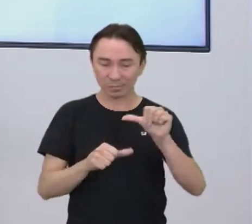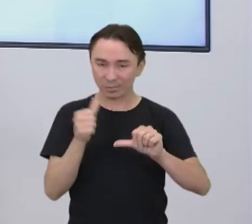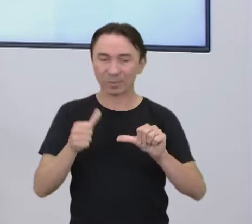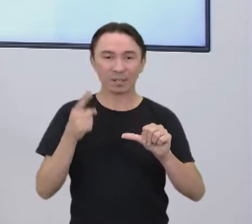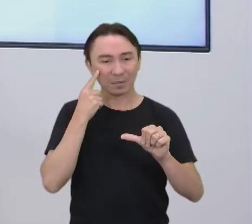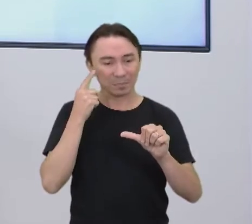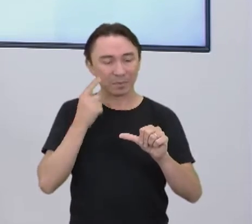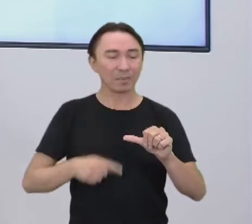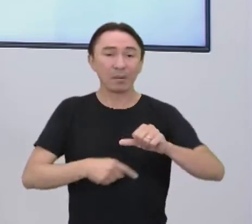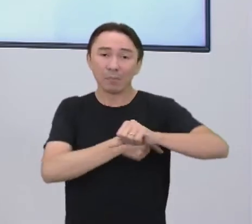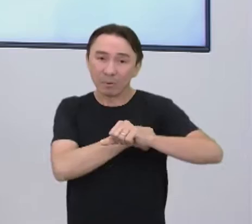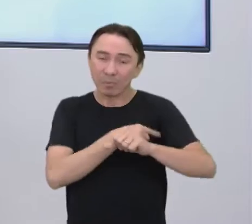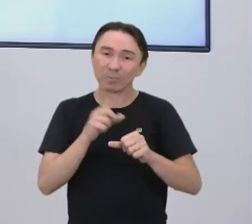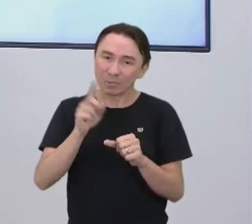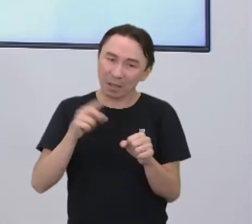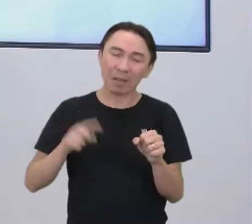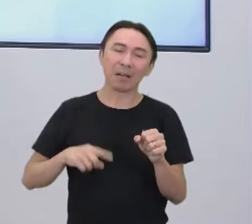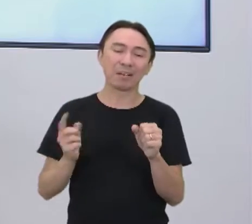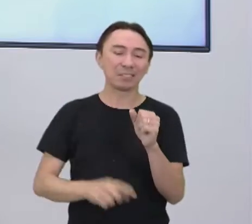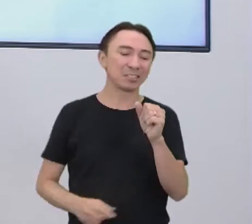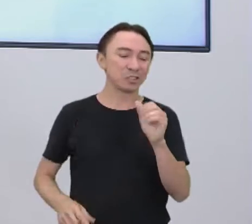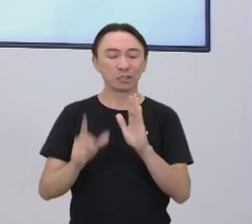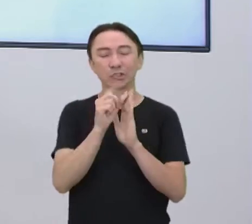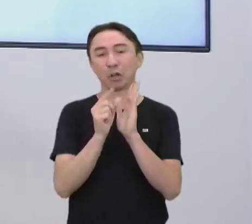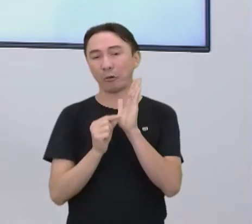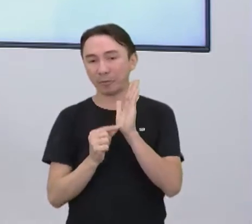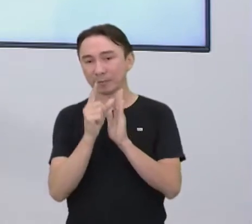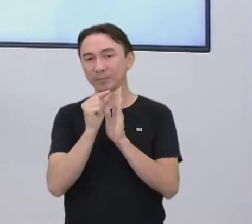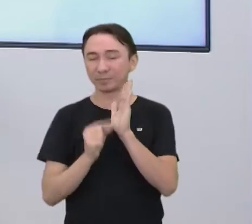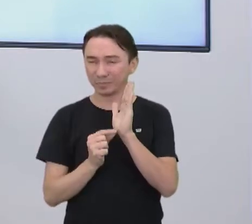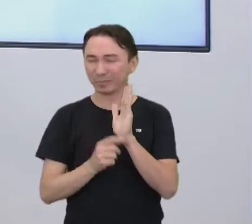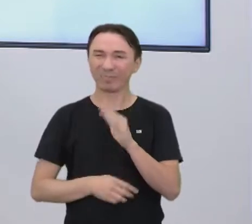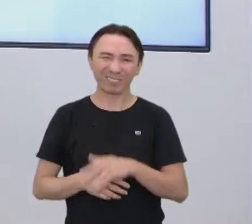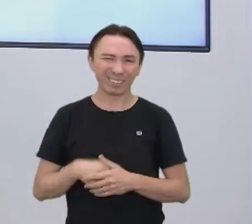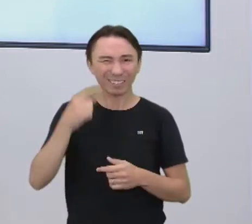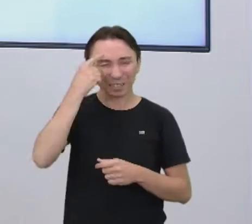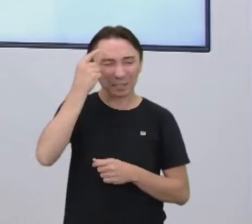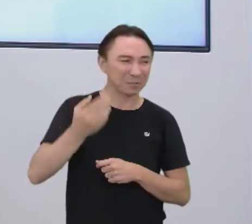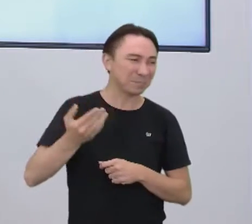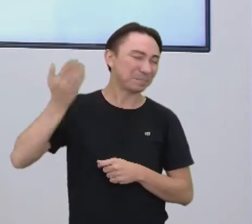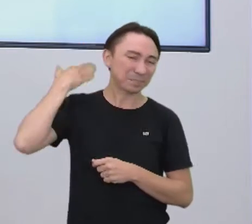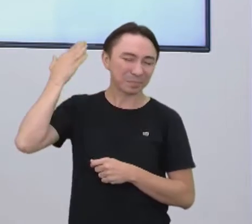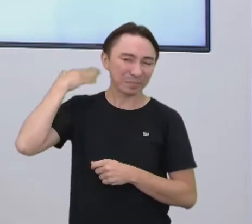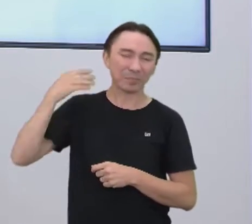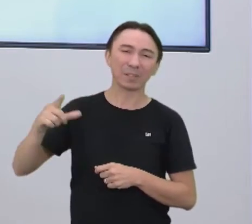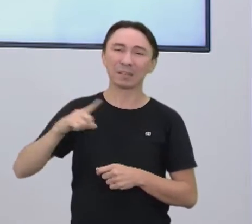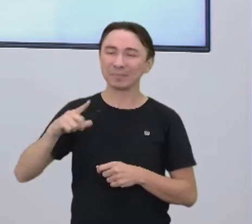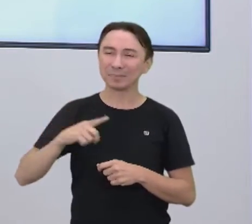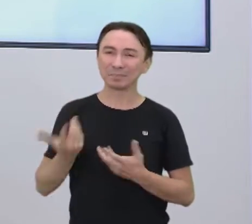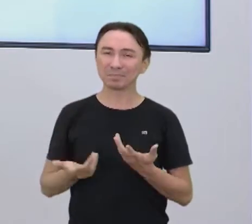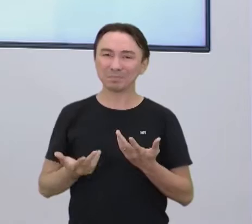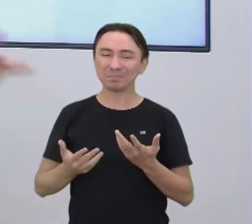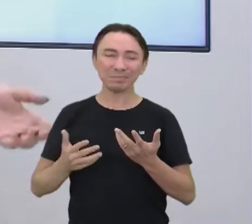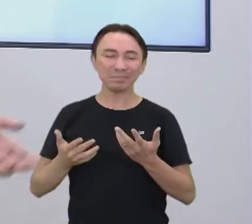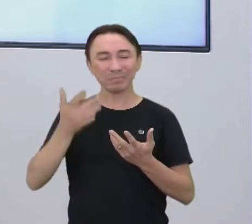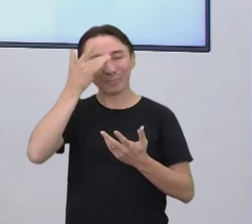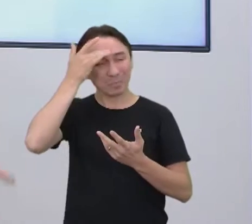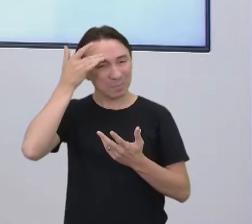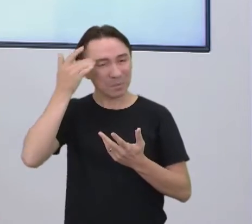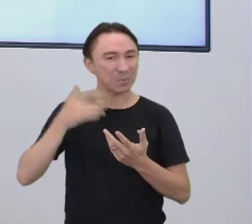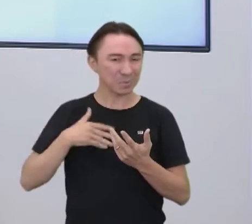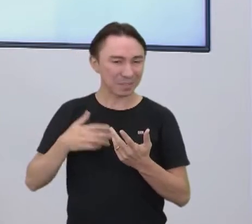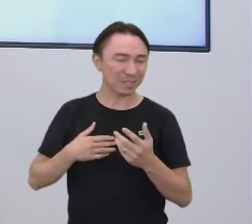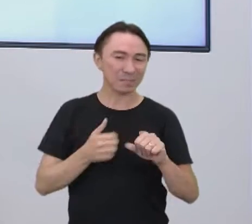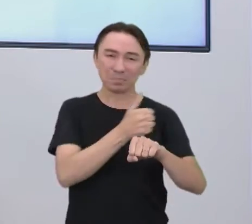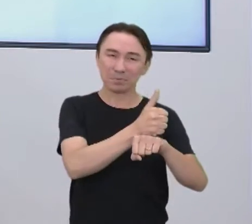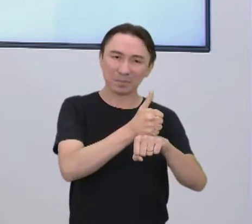se vocês quiserem pesquisar depois, quando a gente fala sobre os alquimistas, né? Lembra que tinha aquele movimento, antigamente, óbvio, né? Não